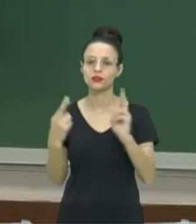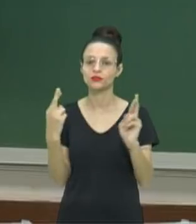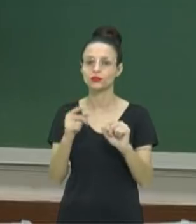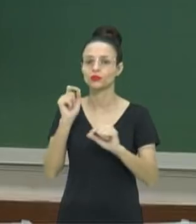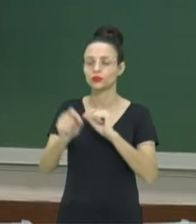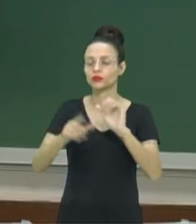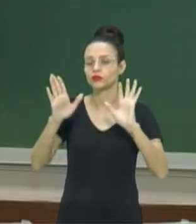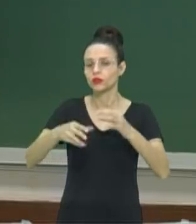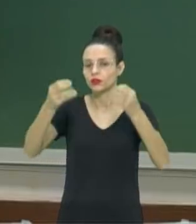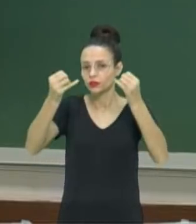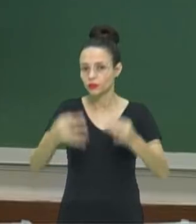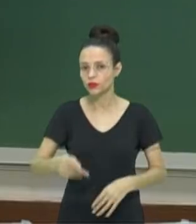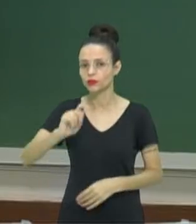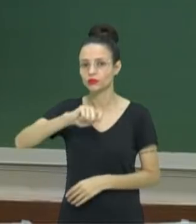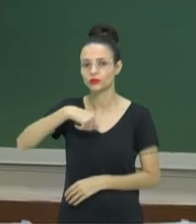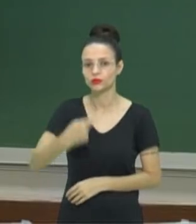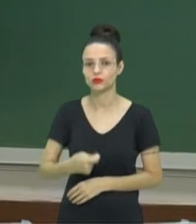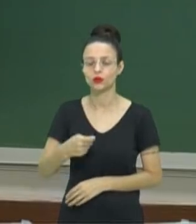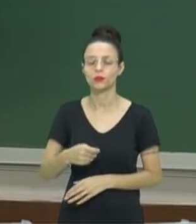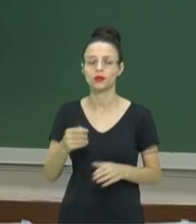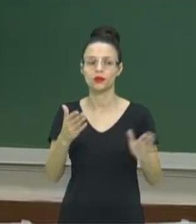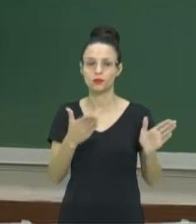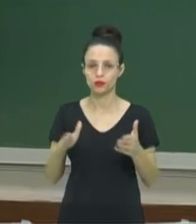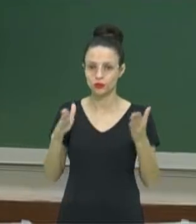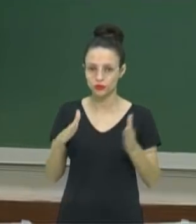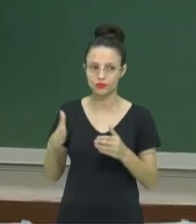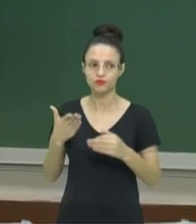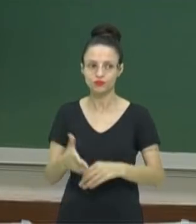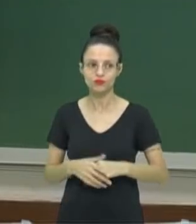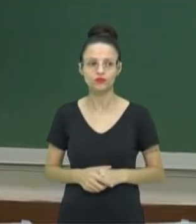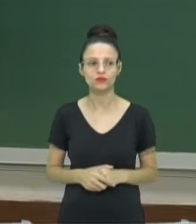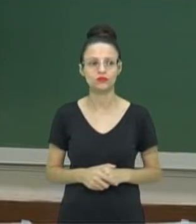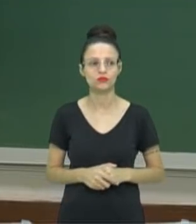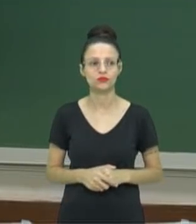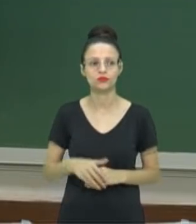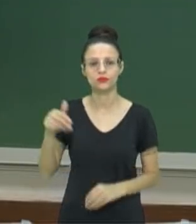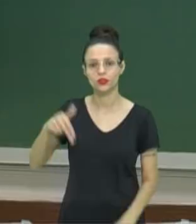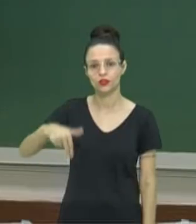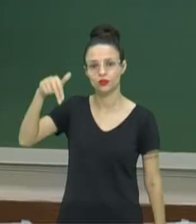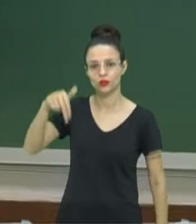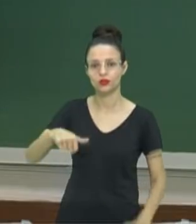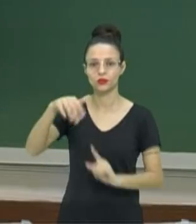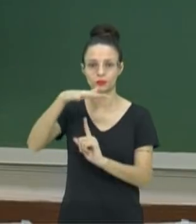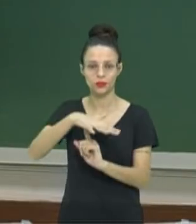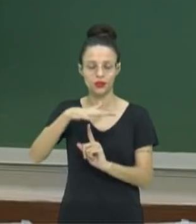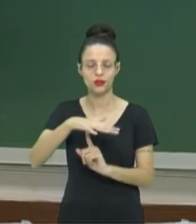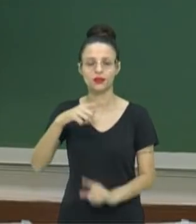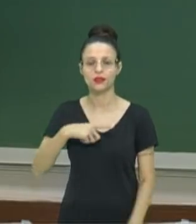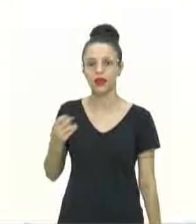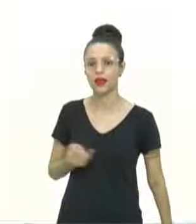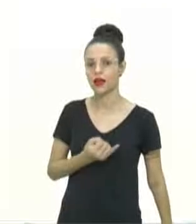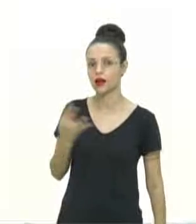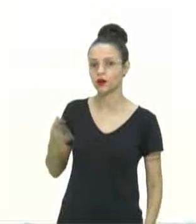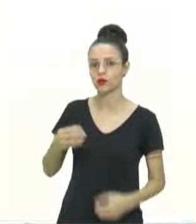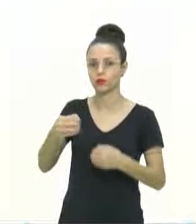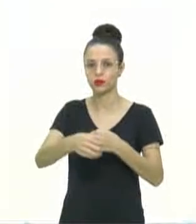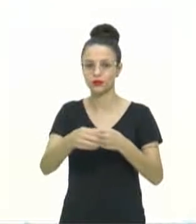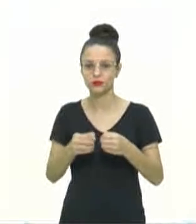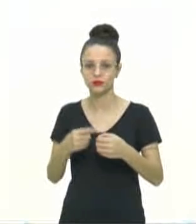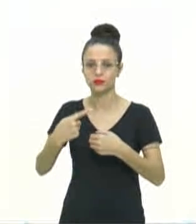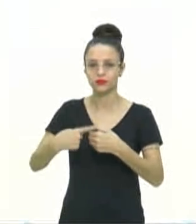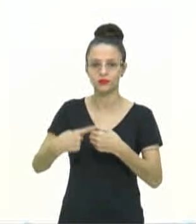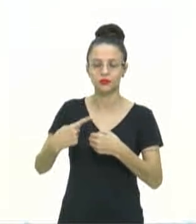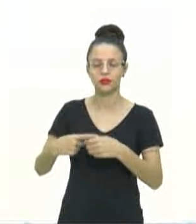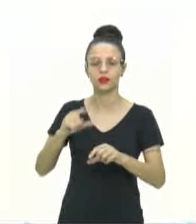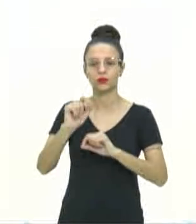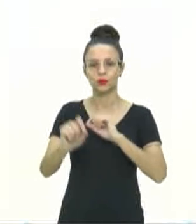que a gente tinha falado em relação à produção, tá? O norte do Paraná, nós vamos ter algumas cidades ali que